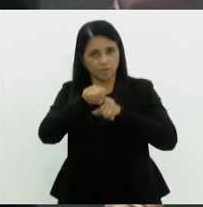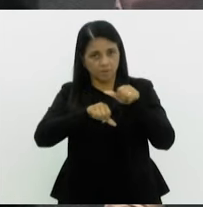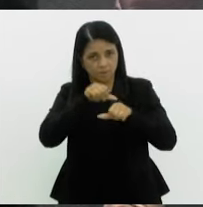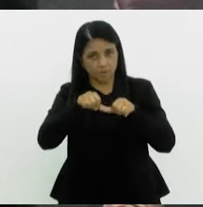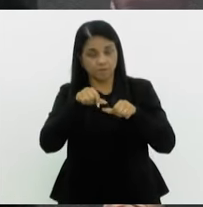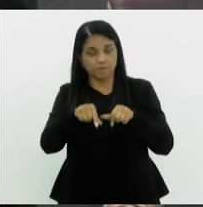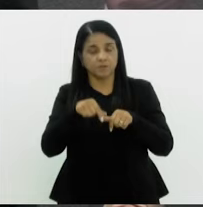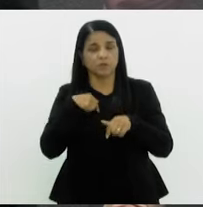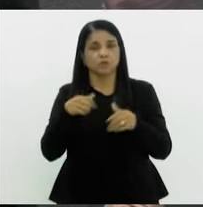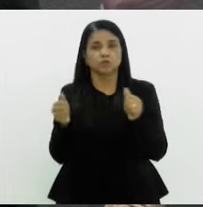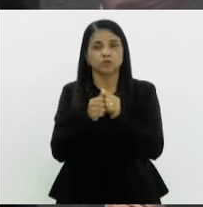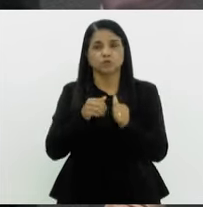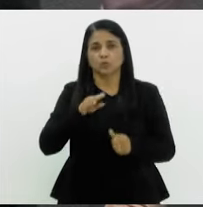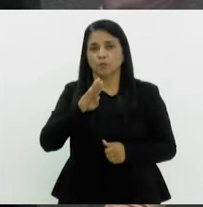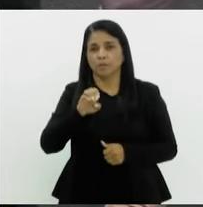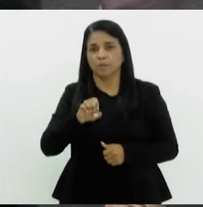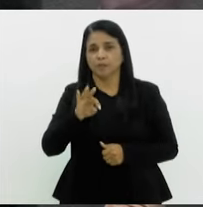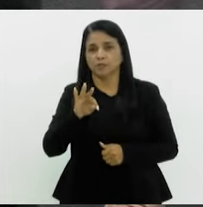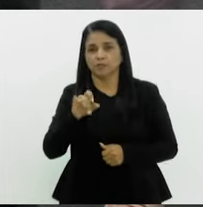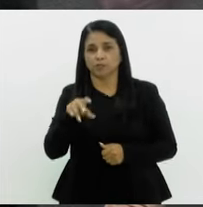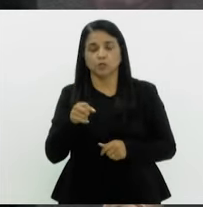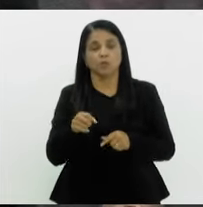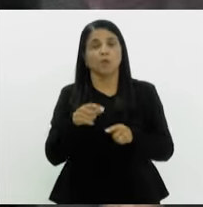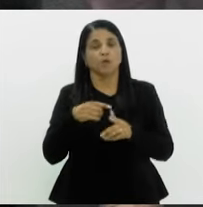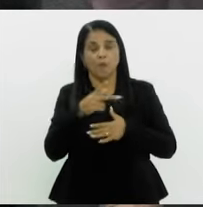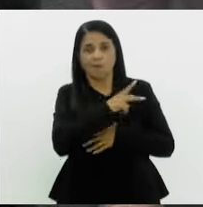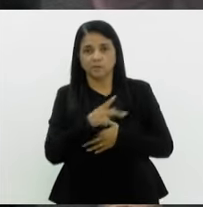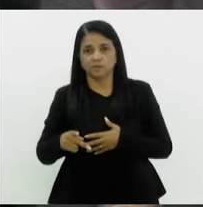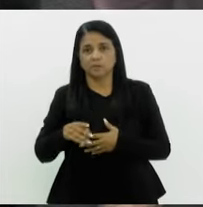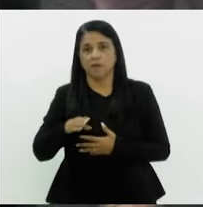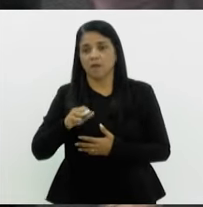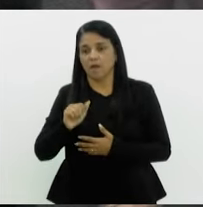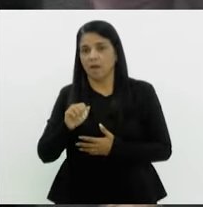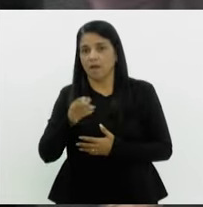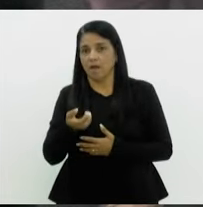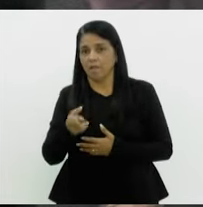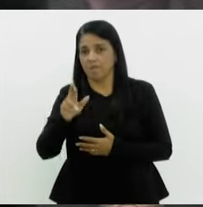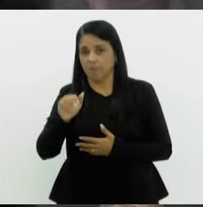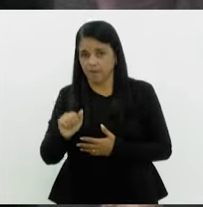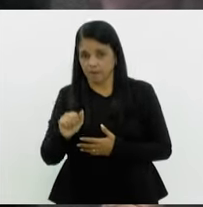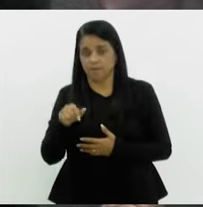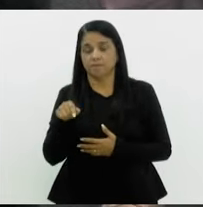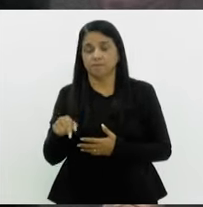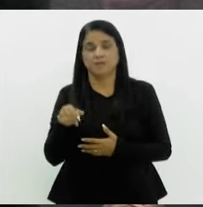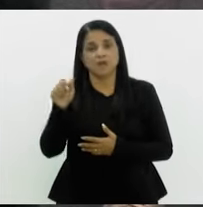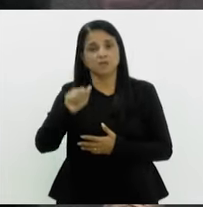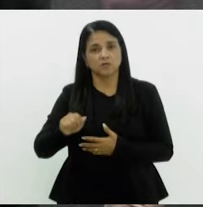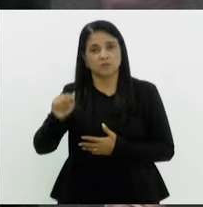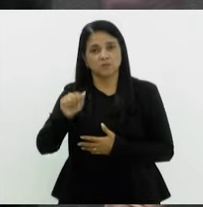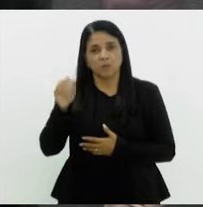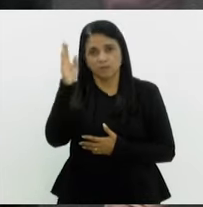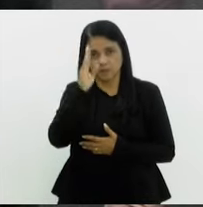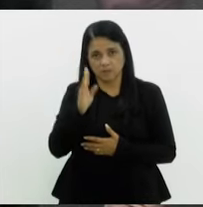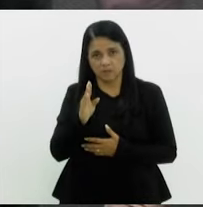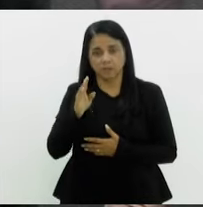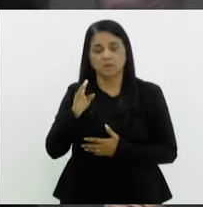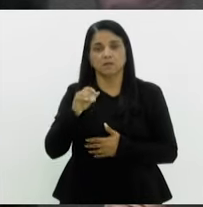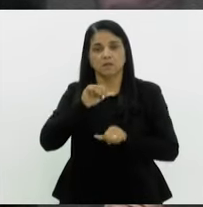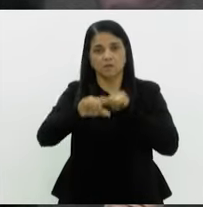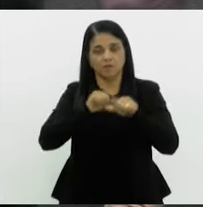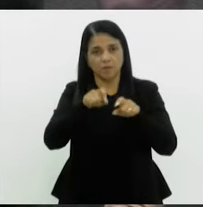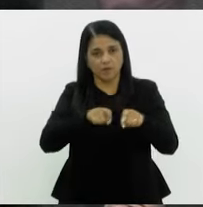presidi aqui no Rio a ABRA, Associação Brasileira da Reforma Agrária. O Betinho me apresentou a Dom Mauro